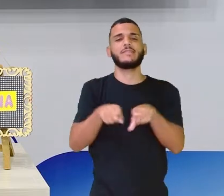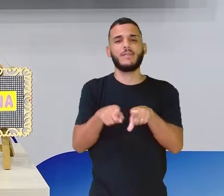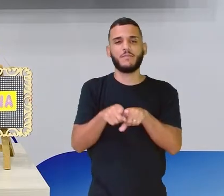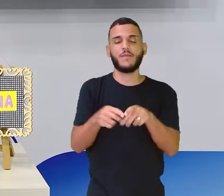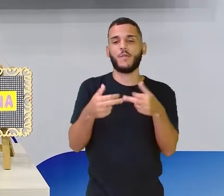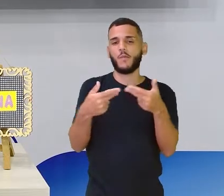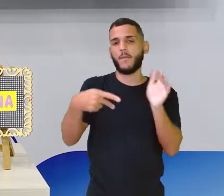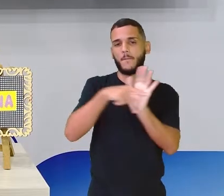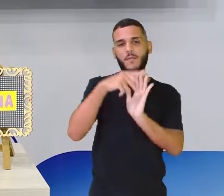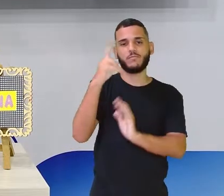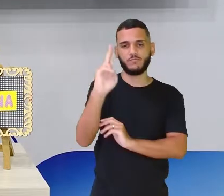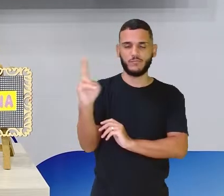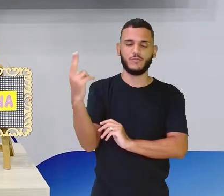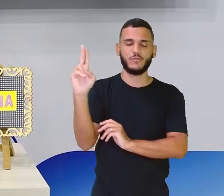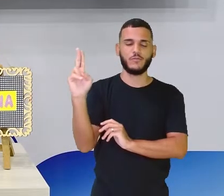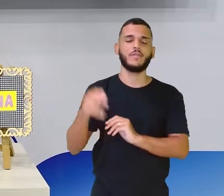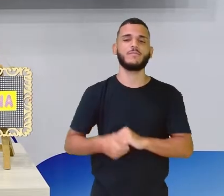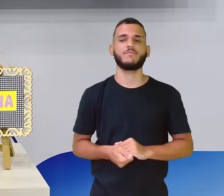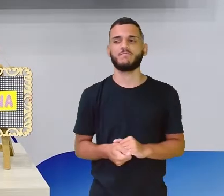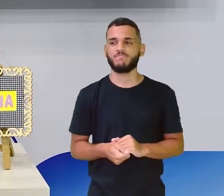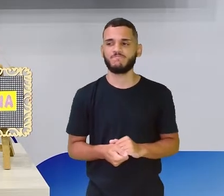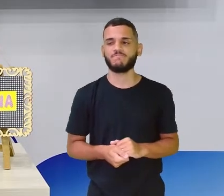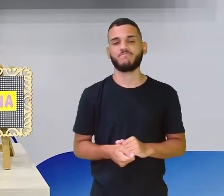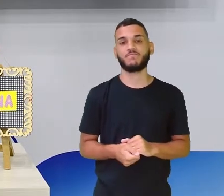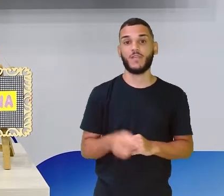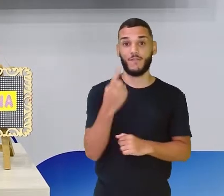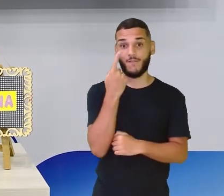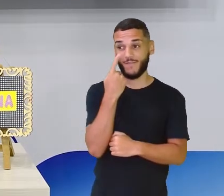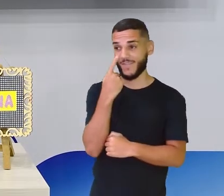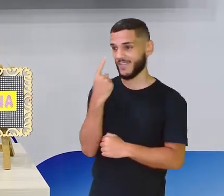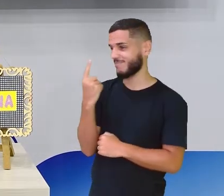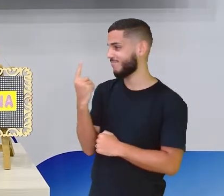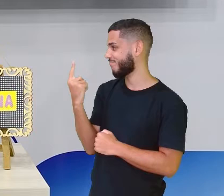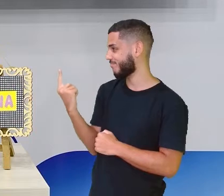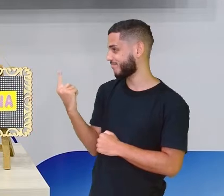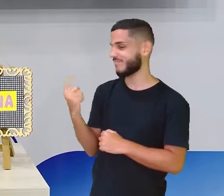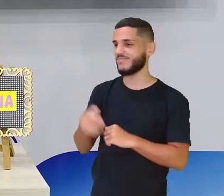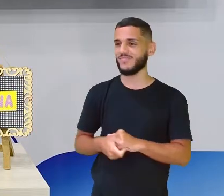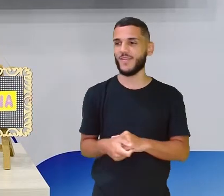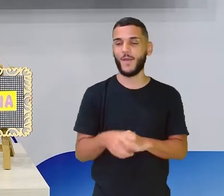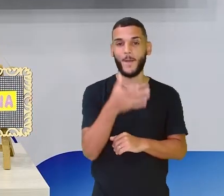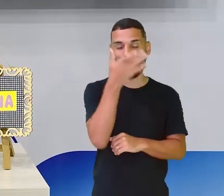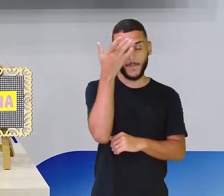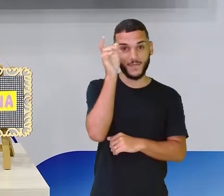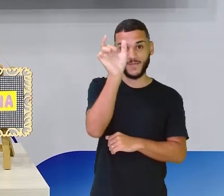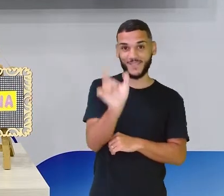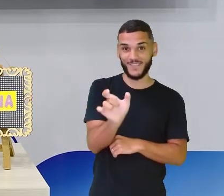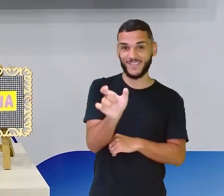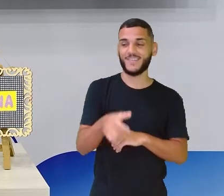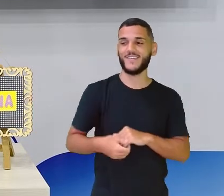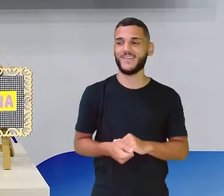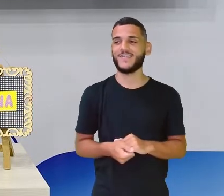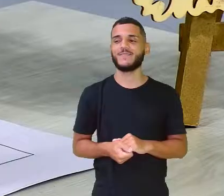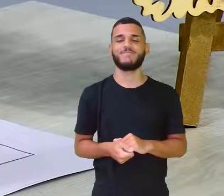pátria. Então, aqui como a gente está vendo, ó, tem uma pessoa. Tem uma